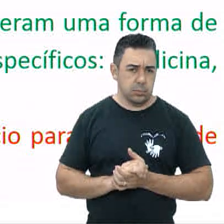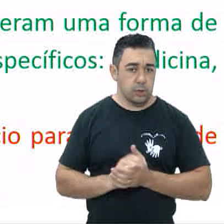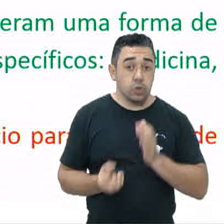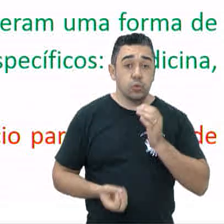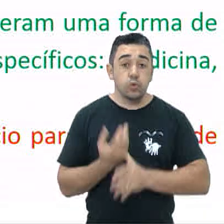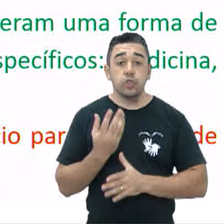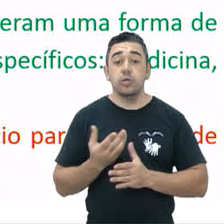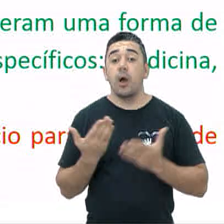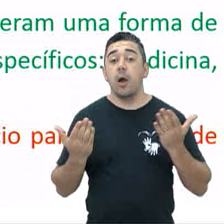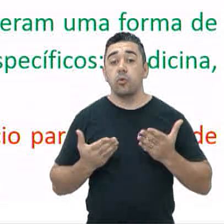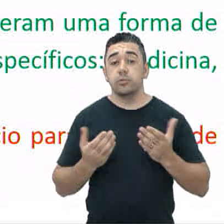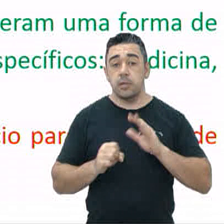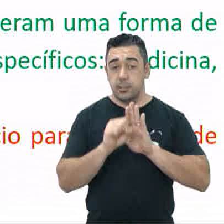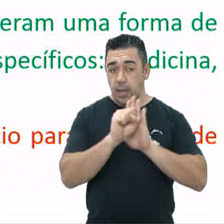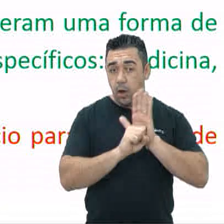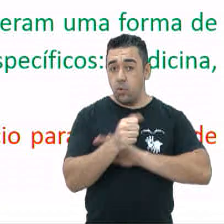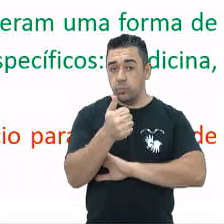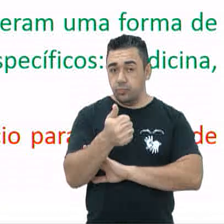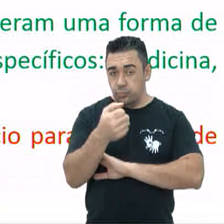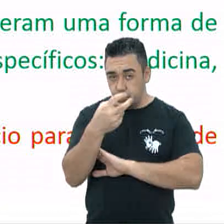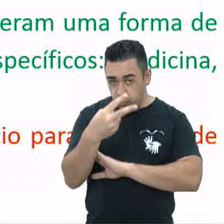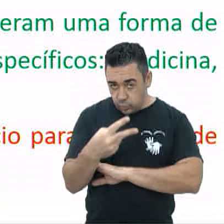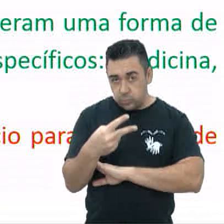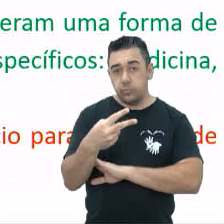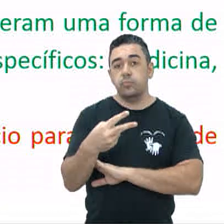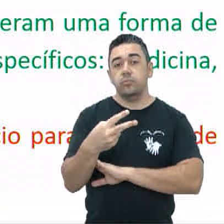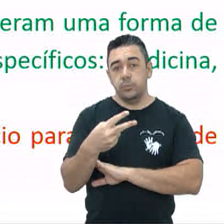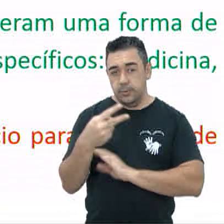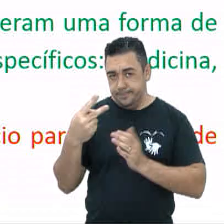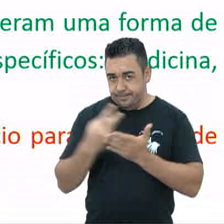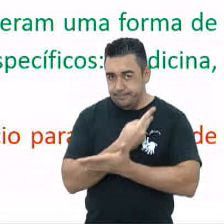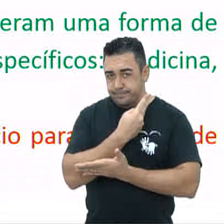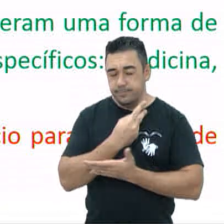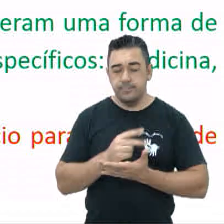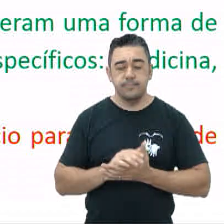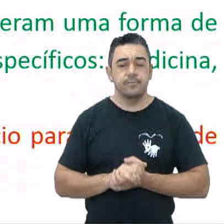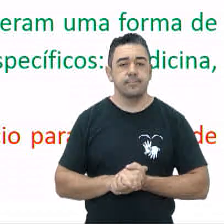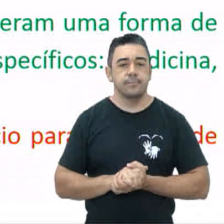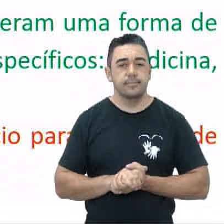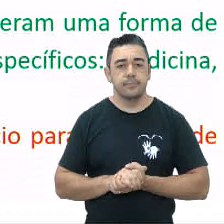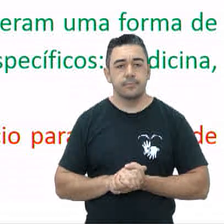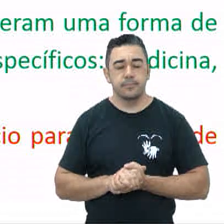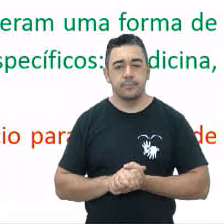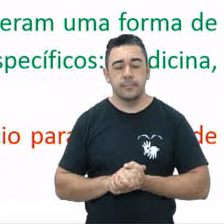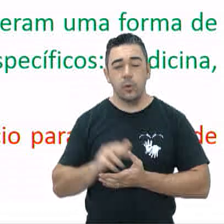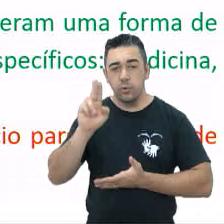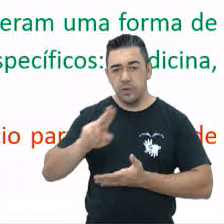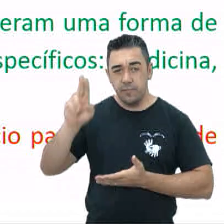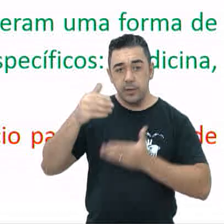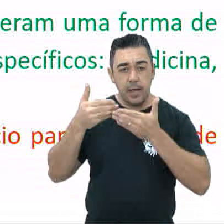surgiram no século XII, né? Então está errada essa questão. Tá? As universidades eram